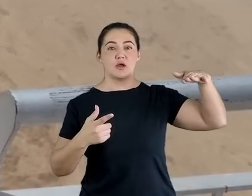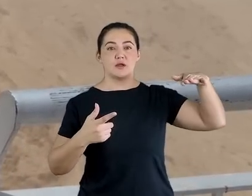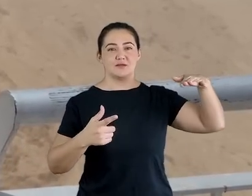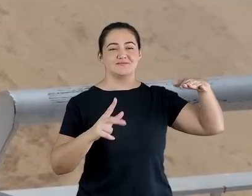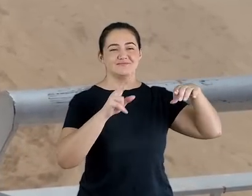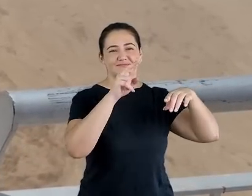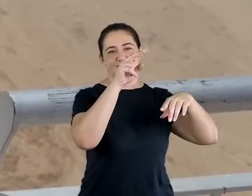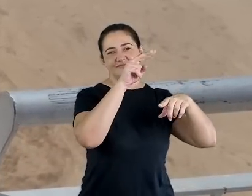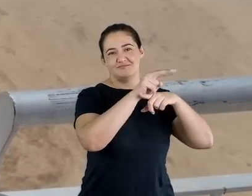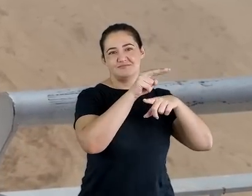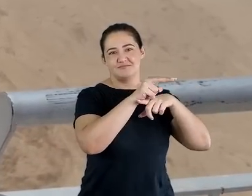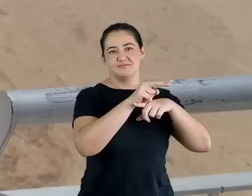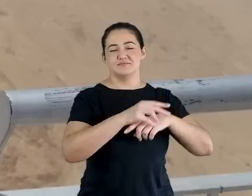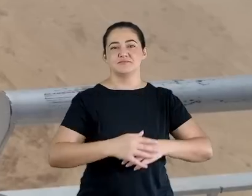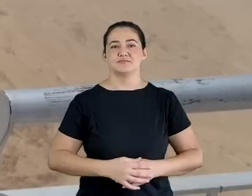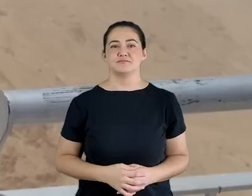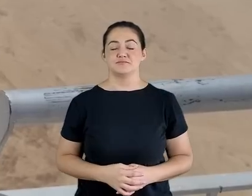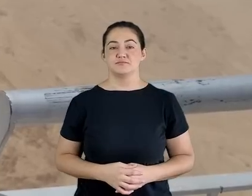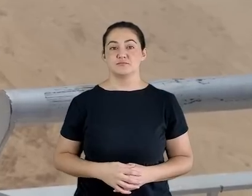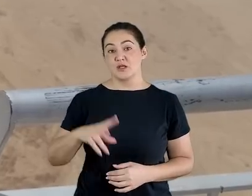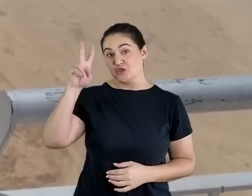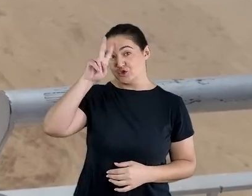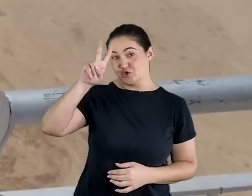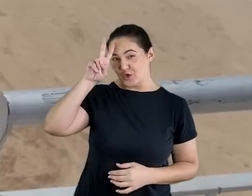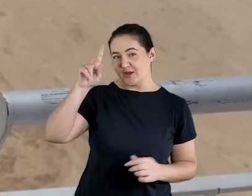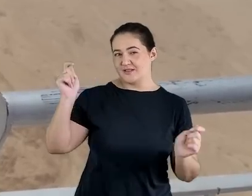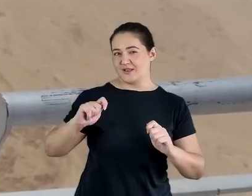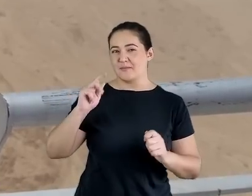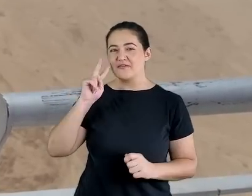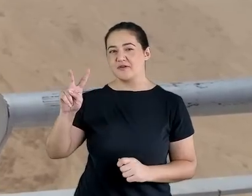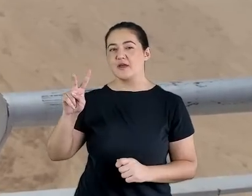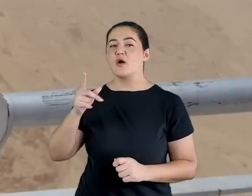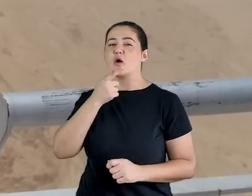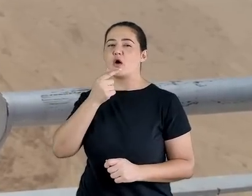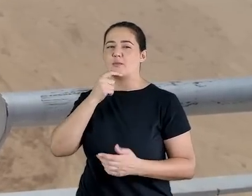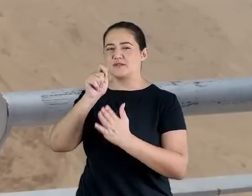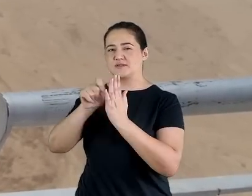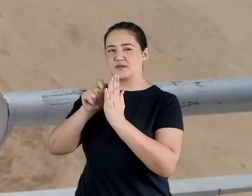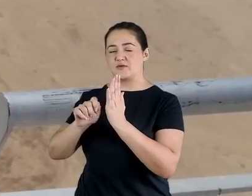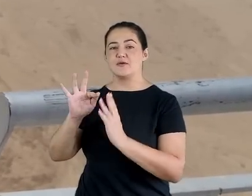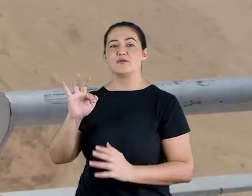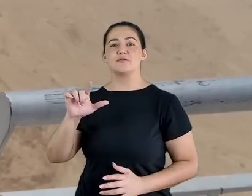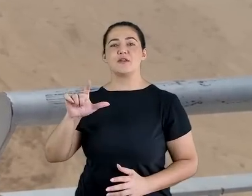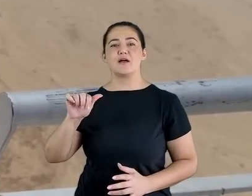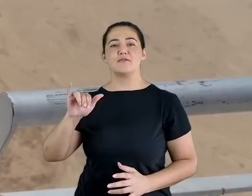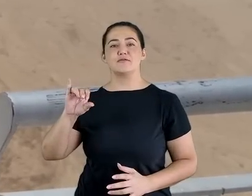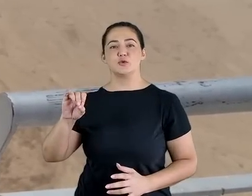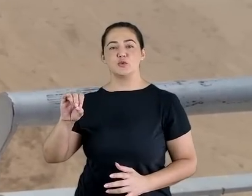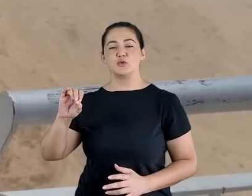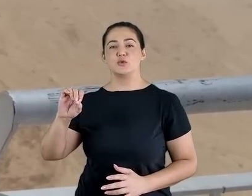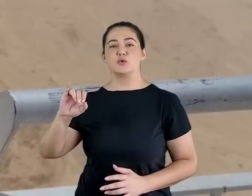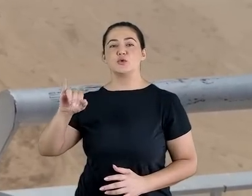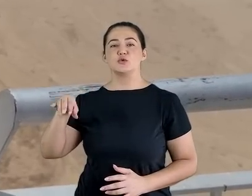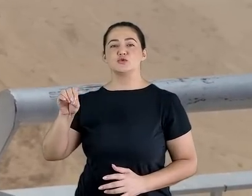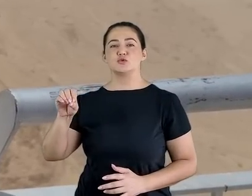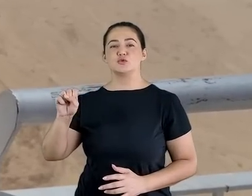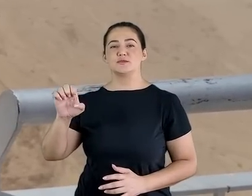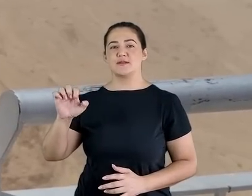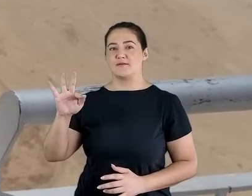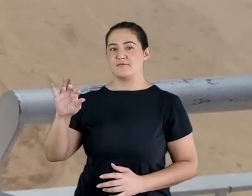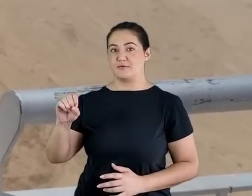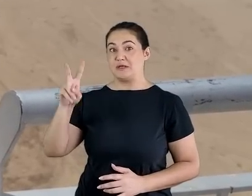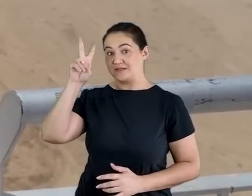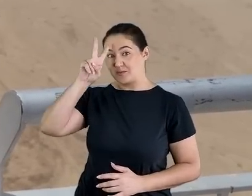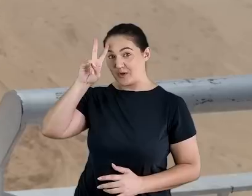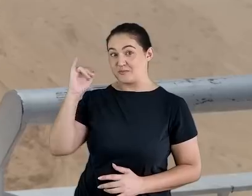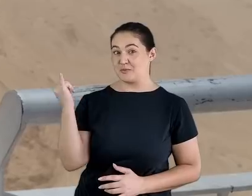história você pode ler em Flávio Josefo e ela é um capítulo importante de toda a história dos judeus. Mas para saber mais detalhes sobre isso, nós temos